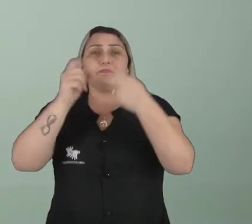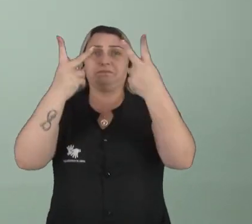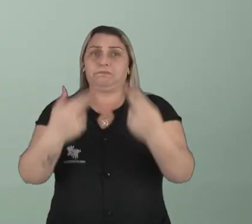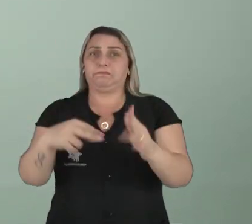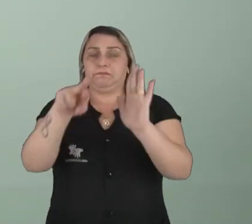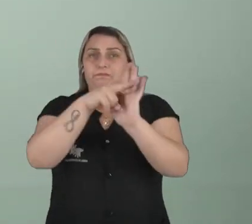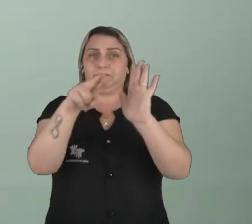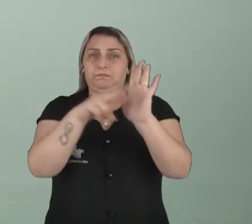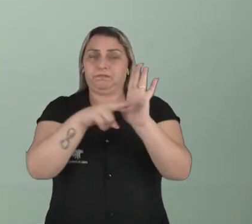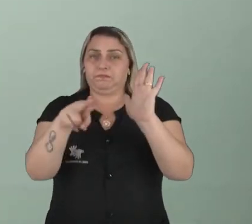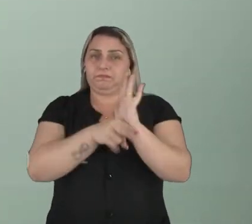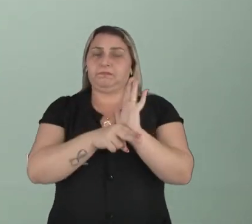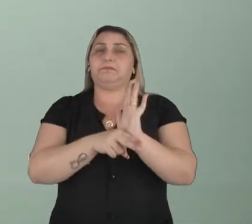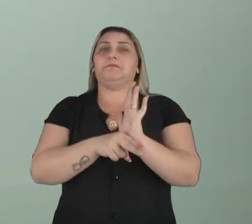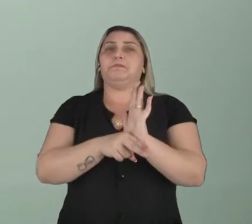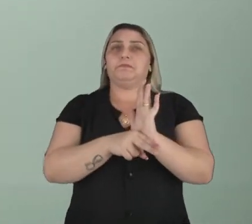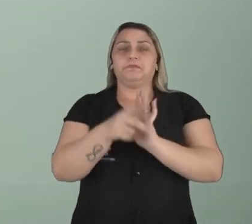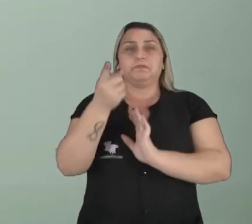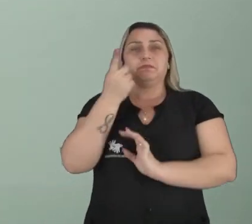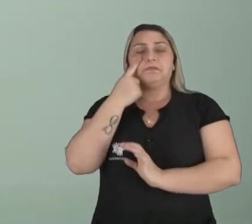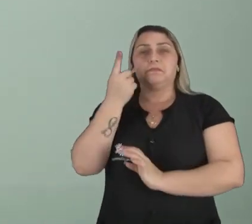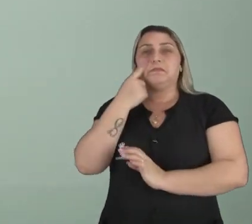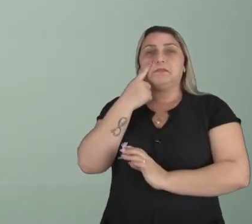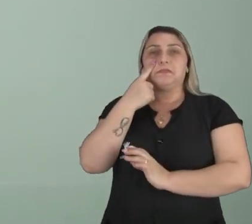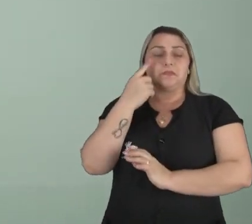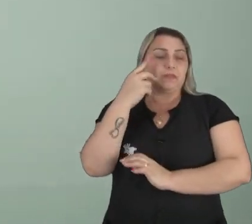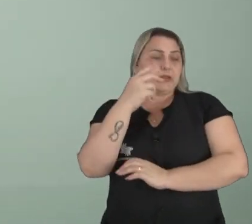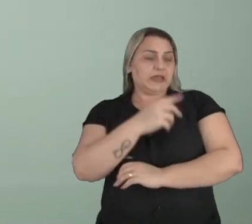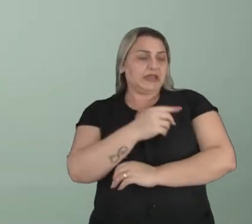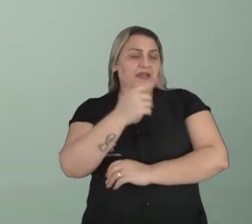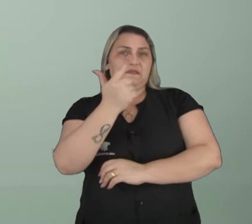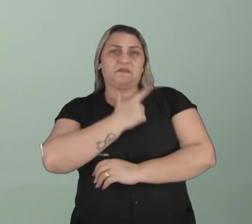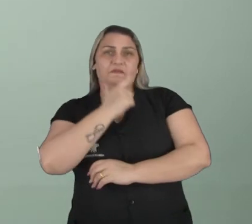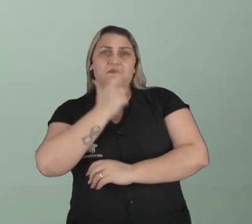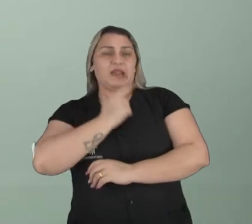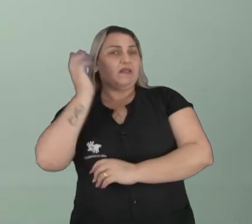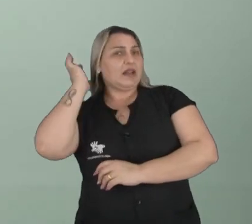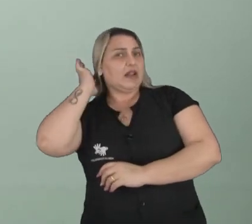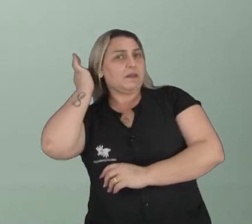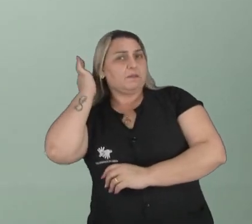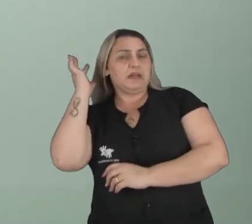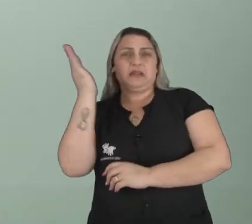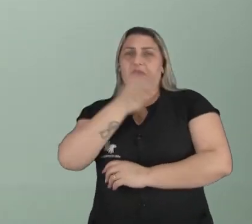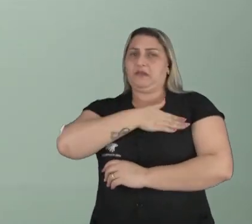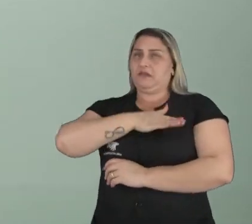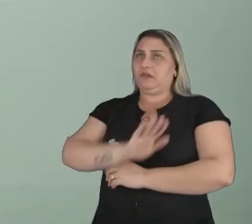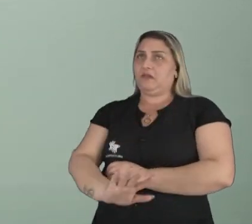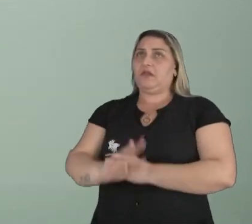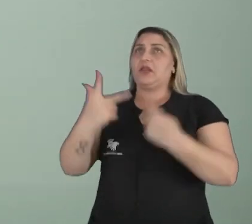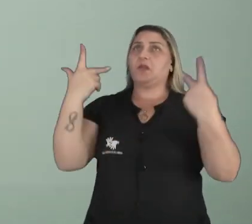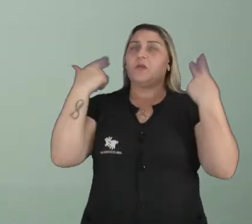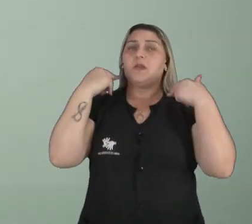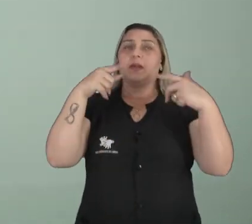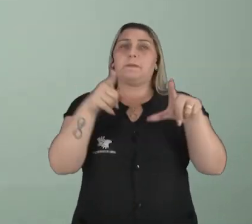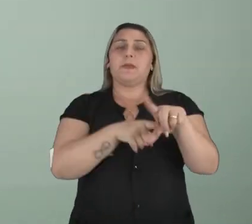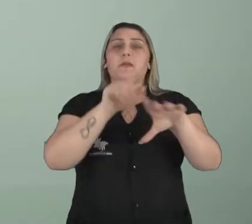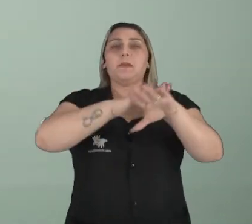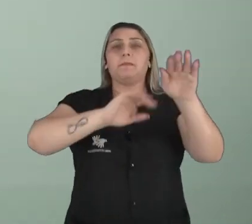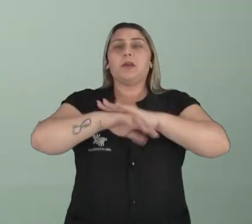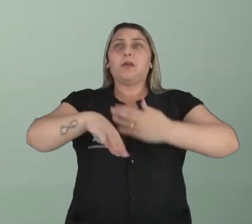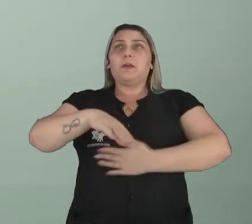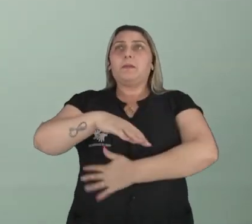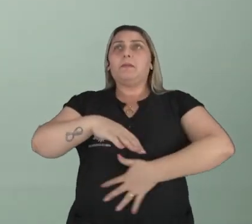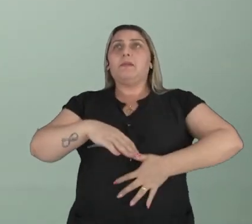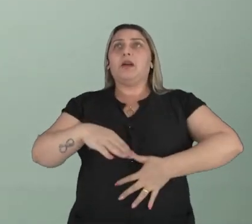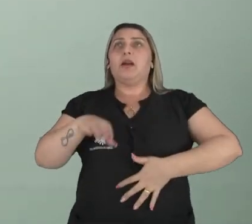padrão ele começa a ver defeito onde não existe observa a questão do cabelo que não gosta de repente é o pé a mão